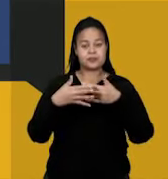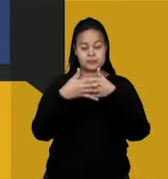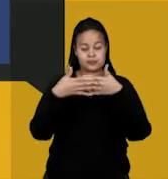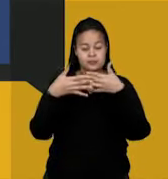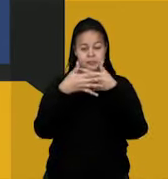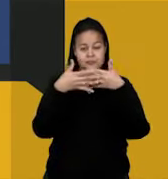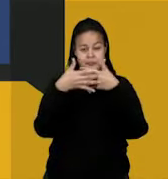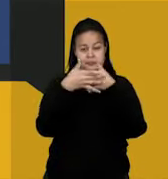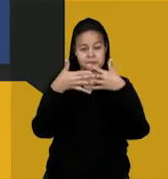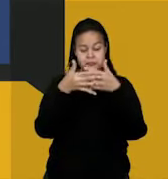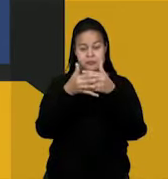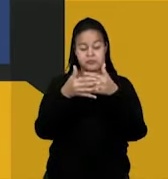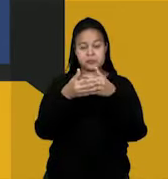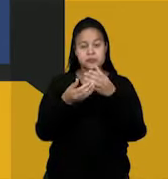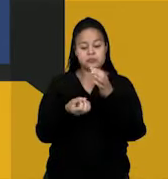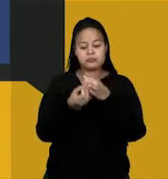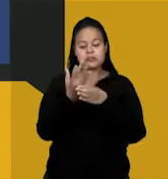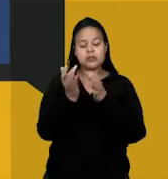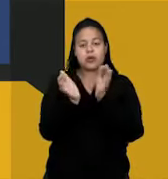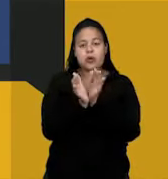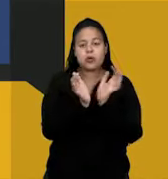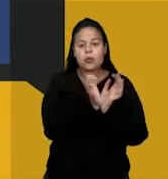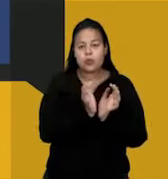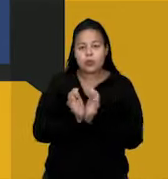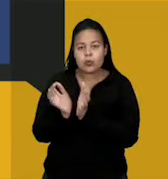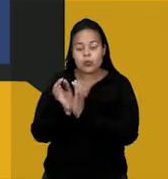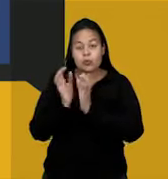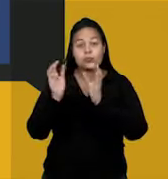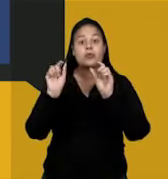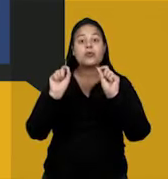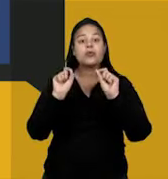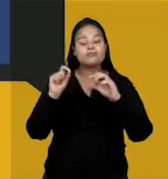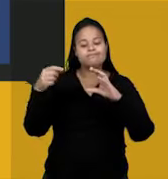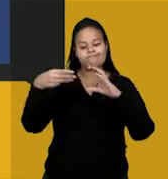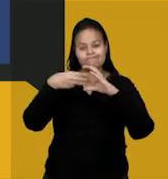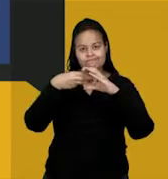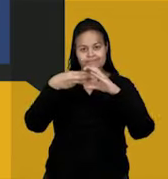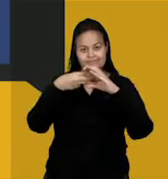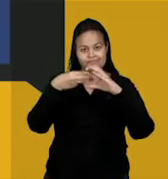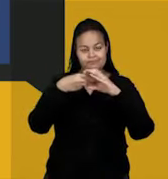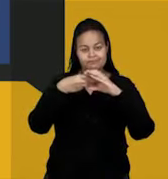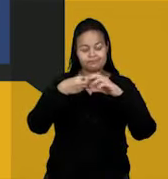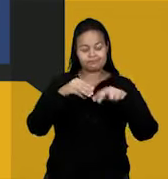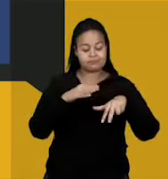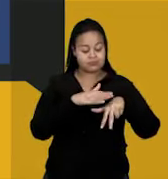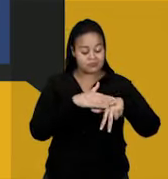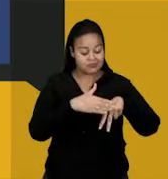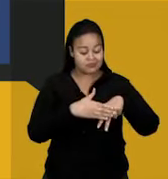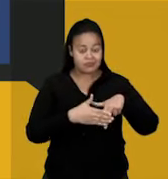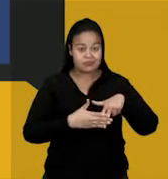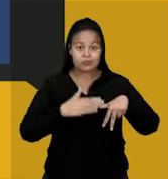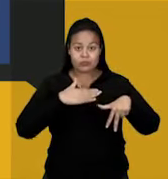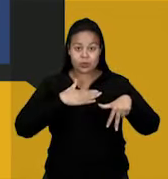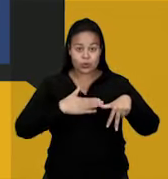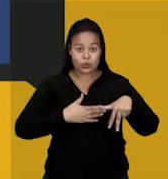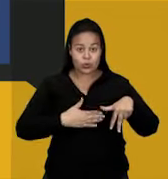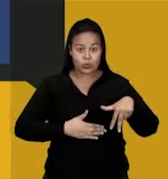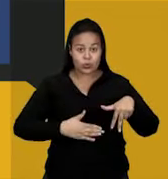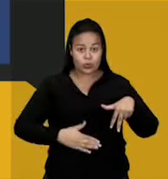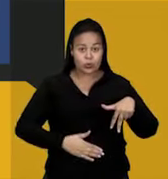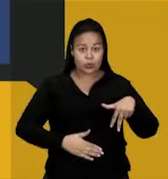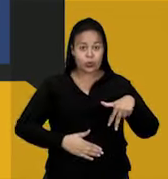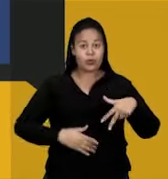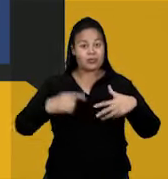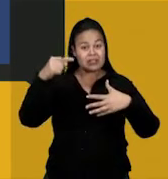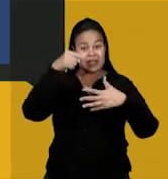tecidos são formados por um conjunto de células. No corpo humano, existem muitos tipos de células